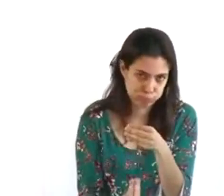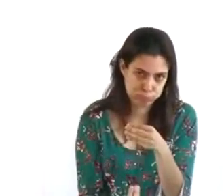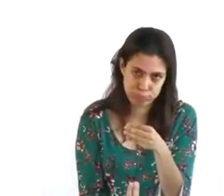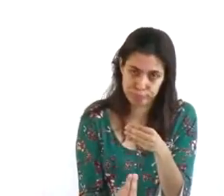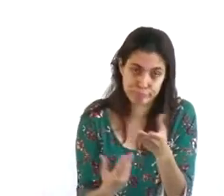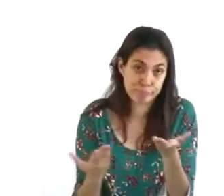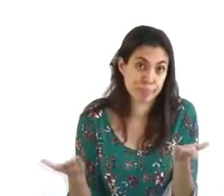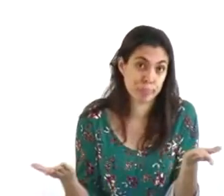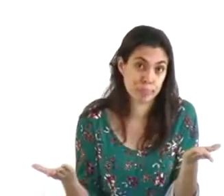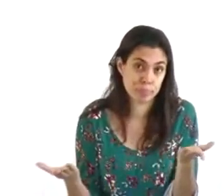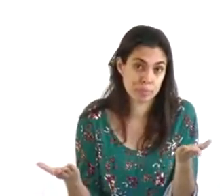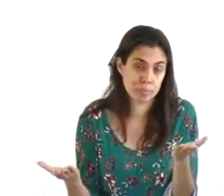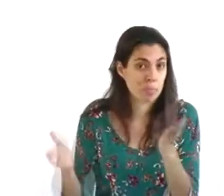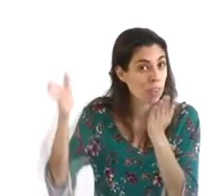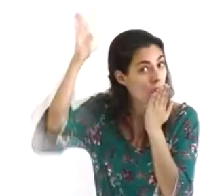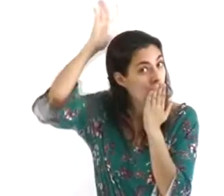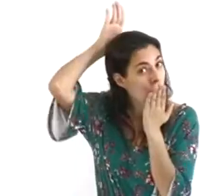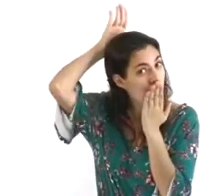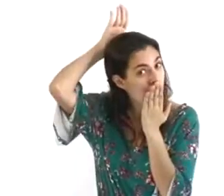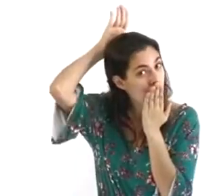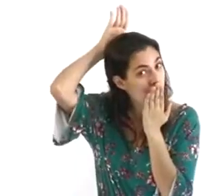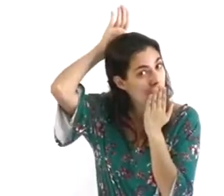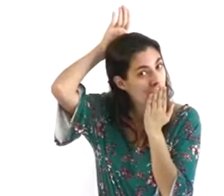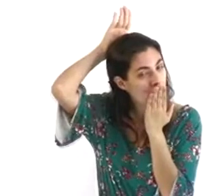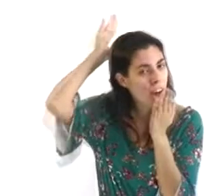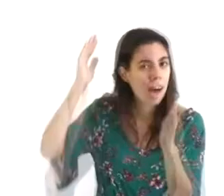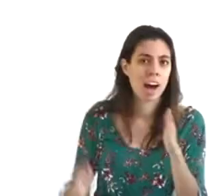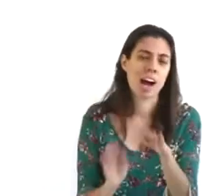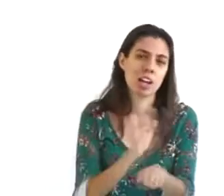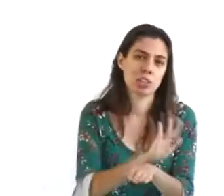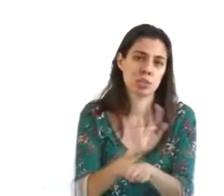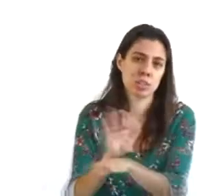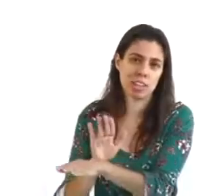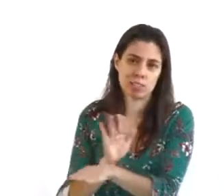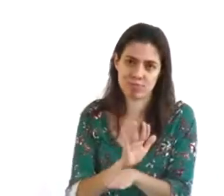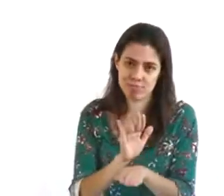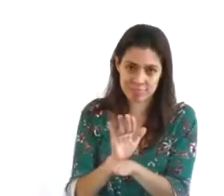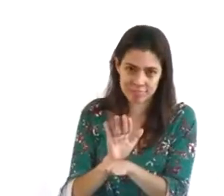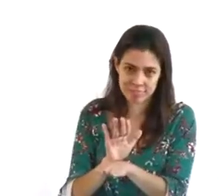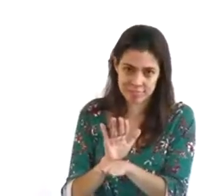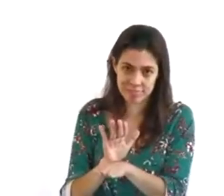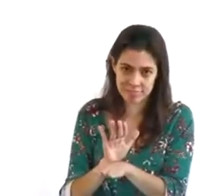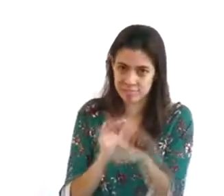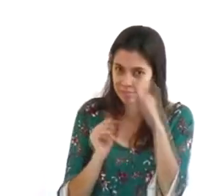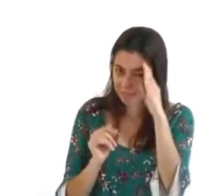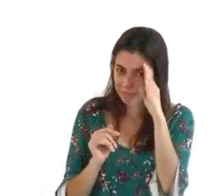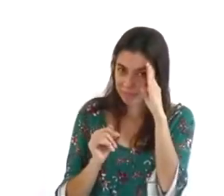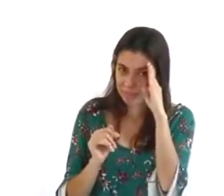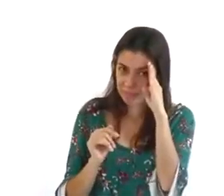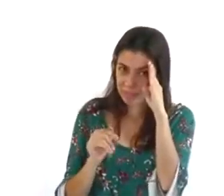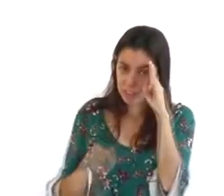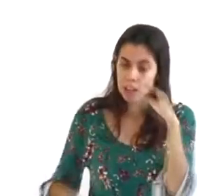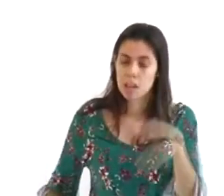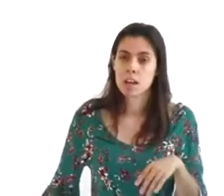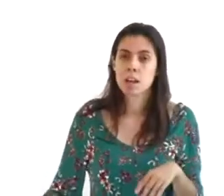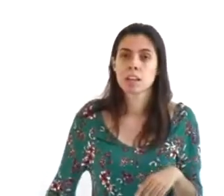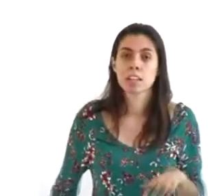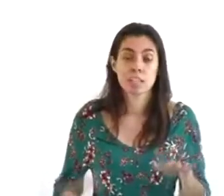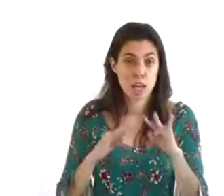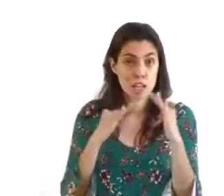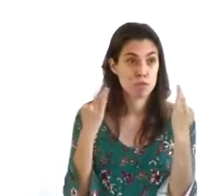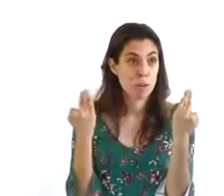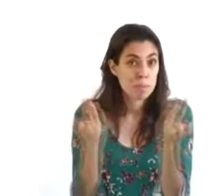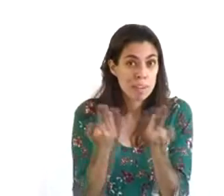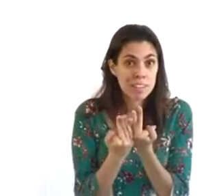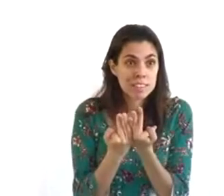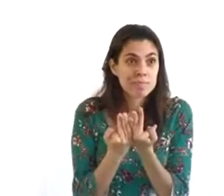já estavam lá antes deles chegarem. E em gratidão a Deus, muitos daqueles, por que não dizer na sua totalidade, aquelas famílias que